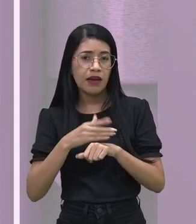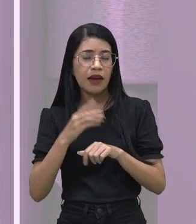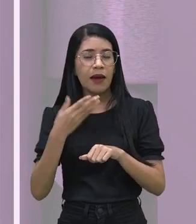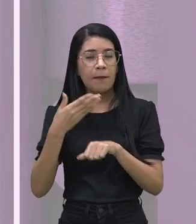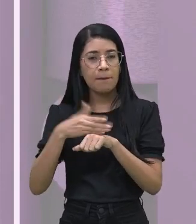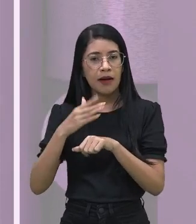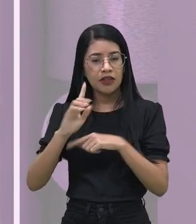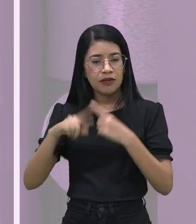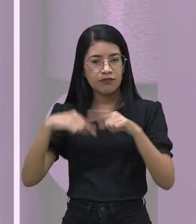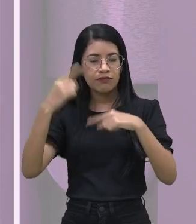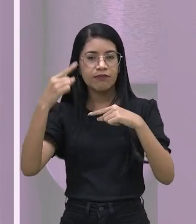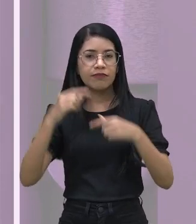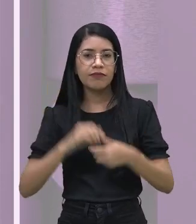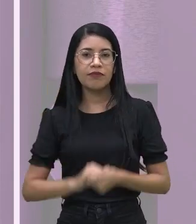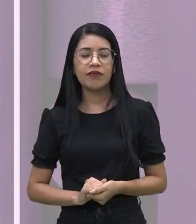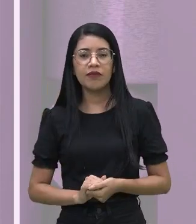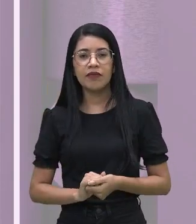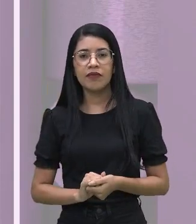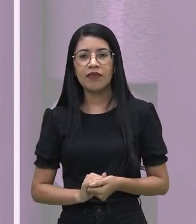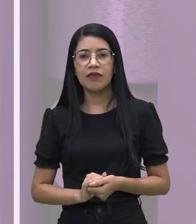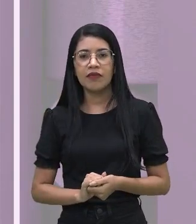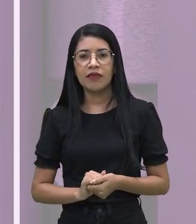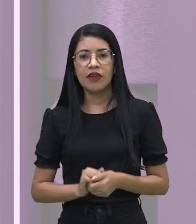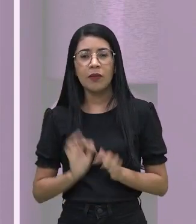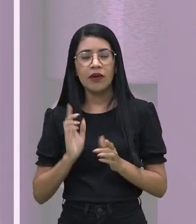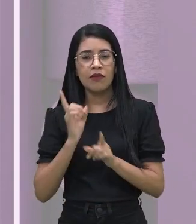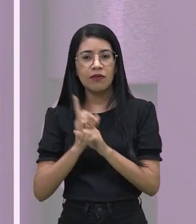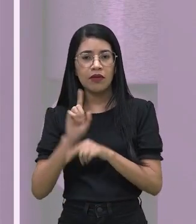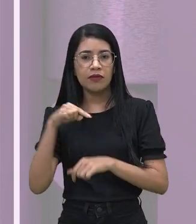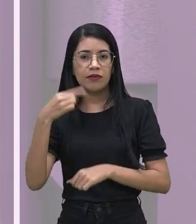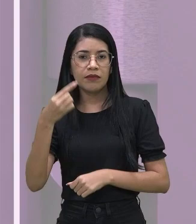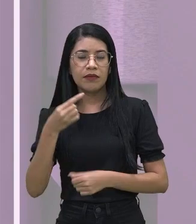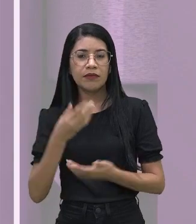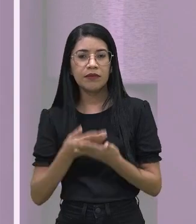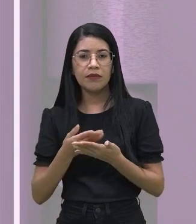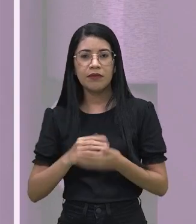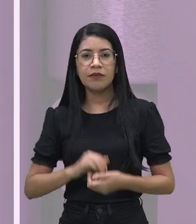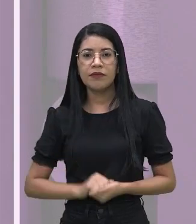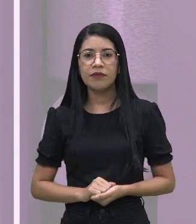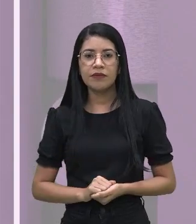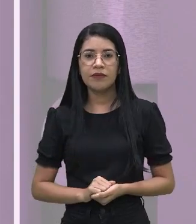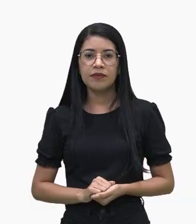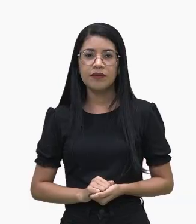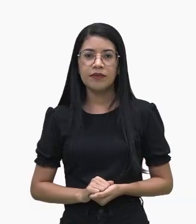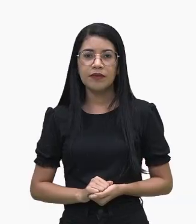que leva à perfeição. Então, meus queridos, até o nosso próximo encontro.